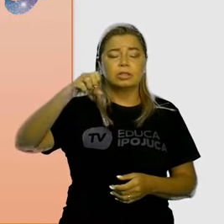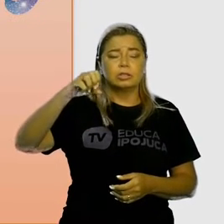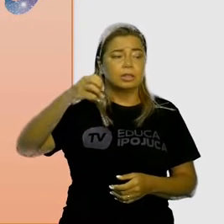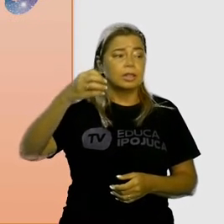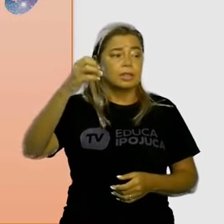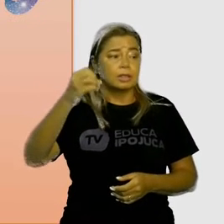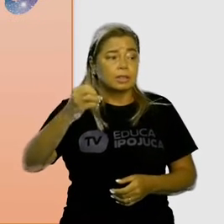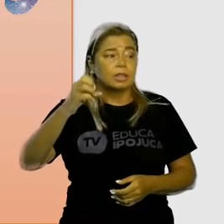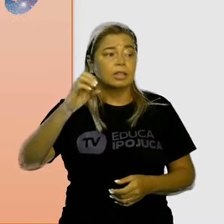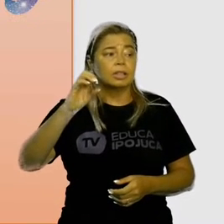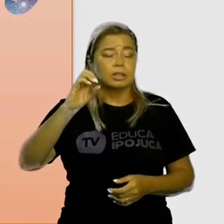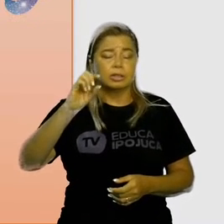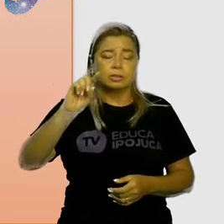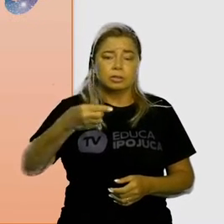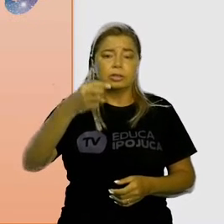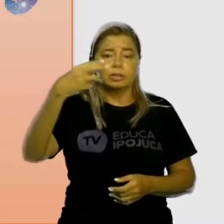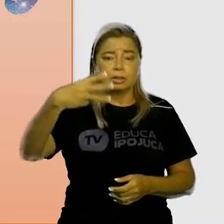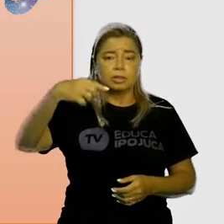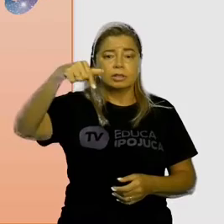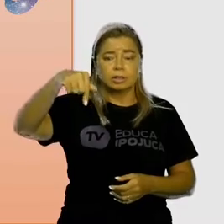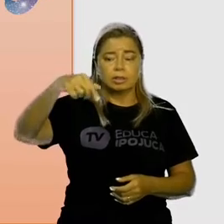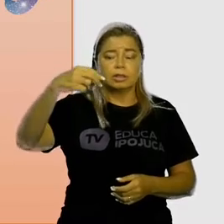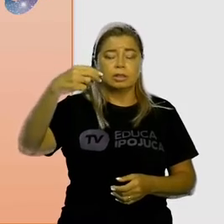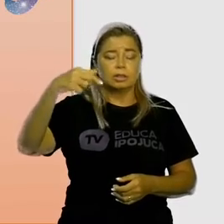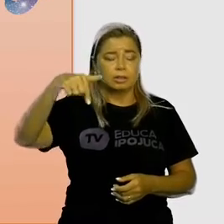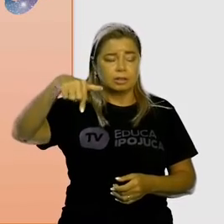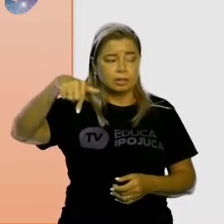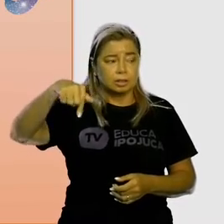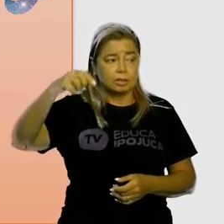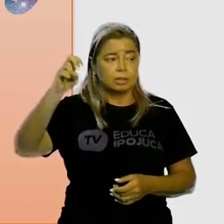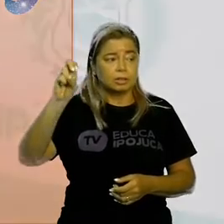0,375 vai dar exatamente a porcentagem de